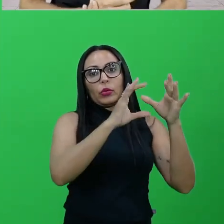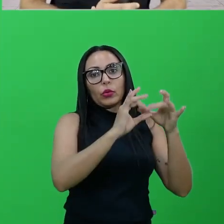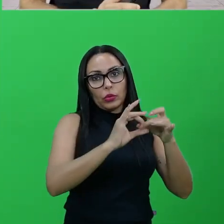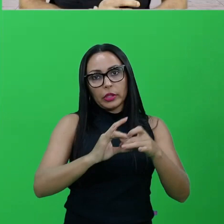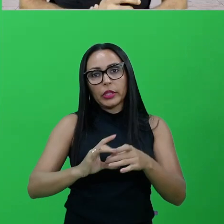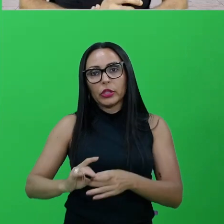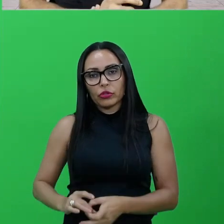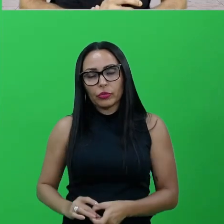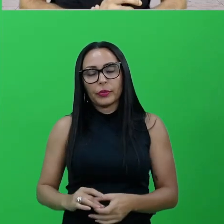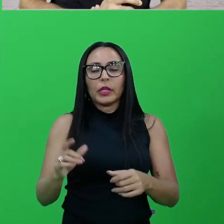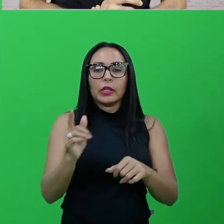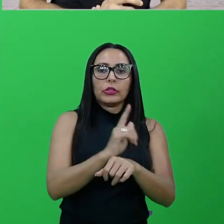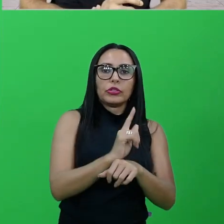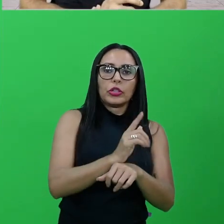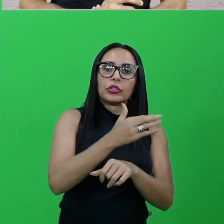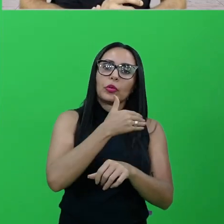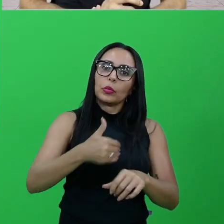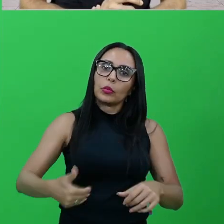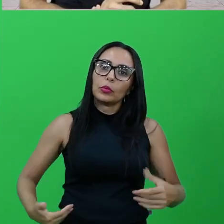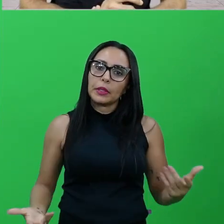gestão pública